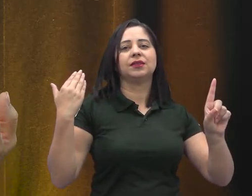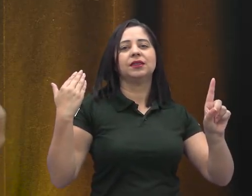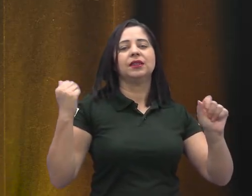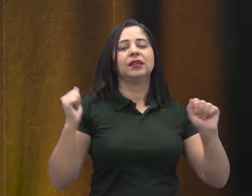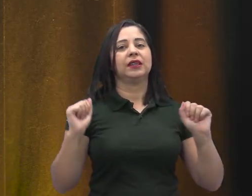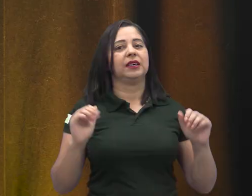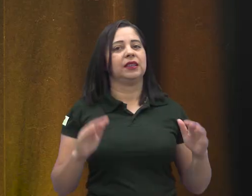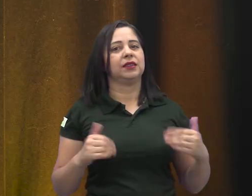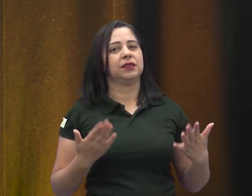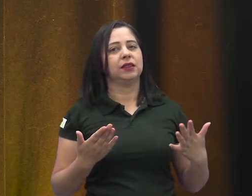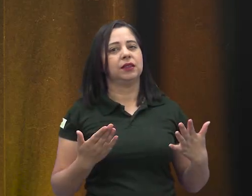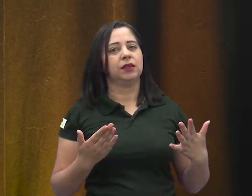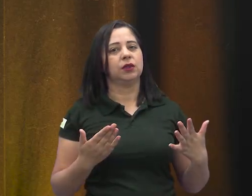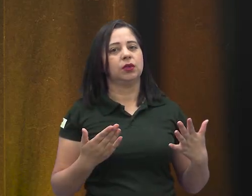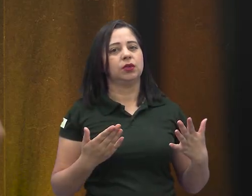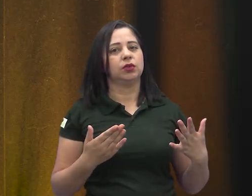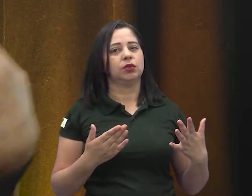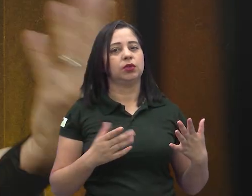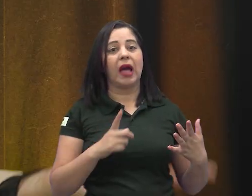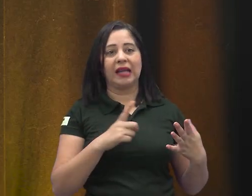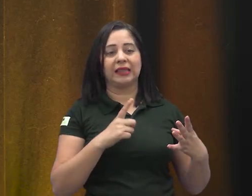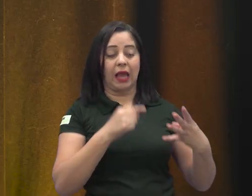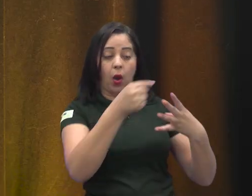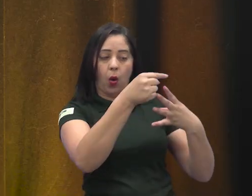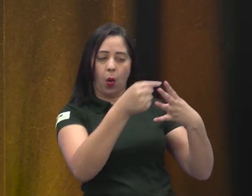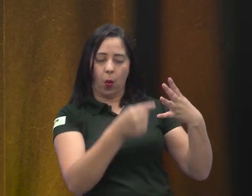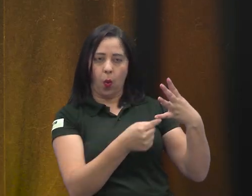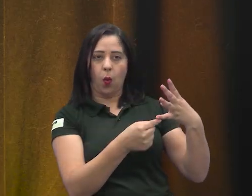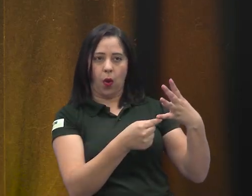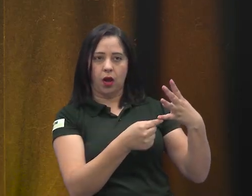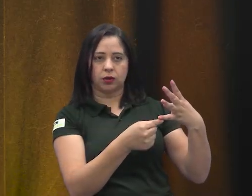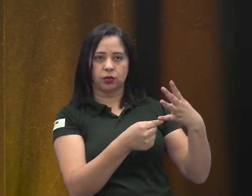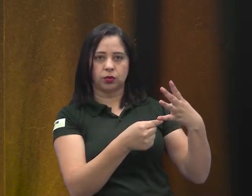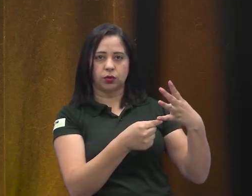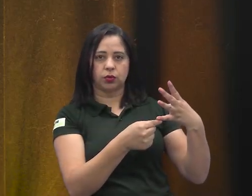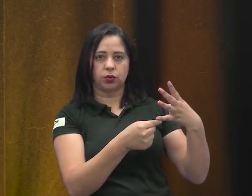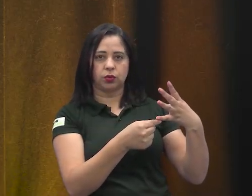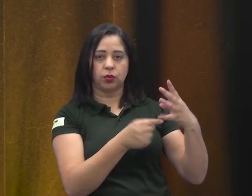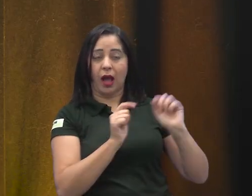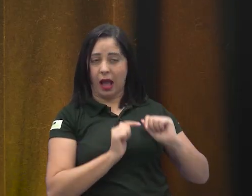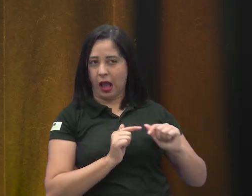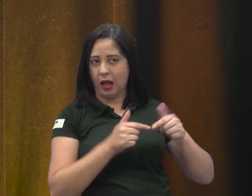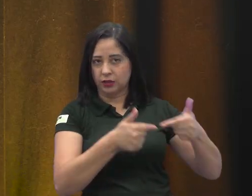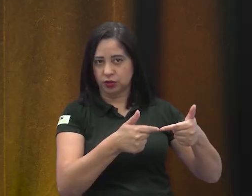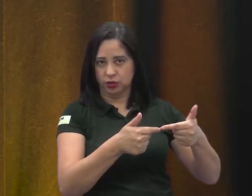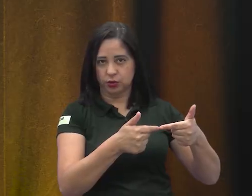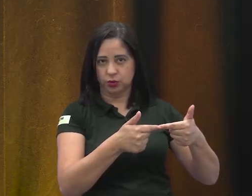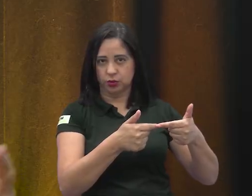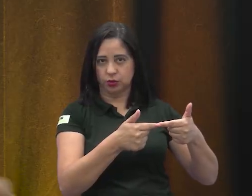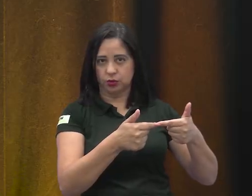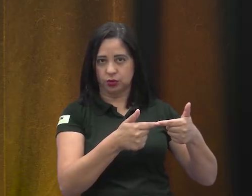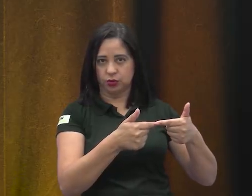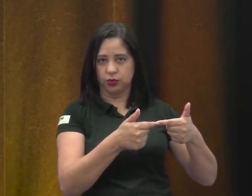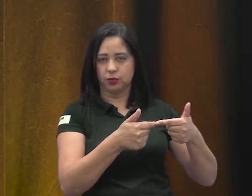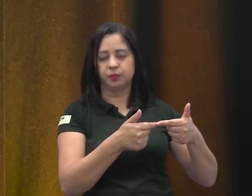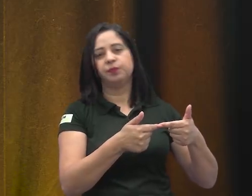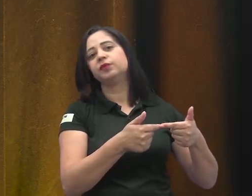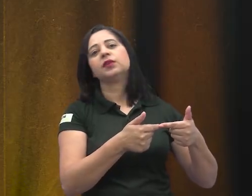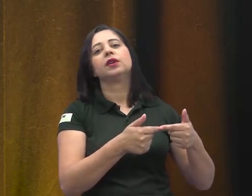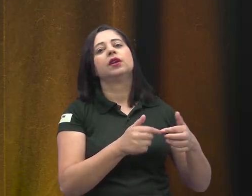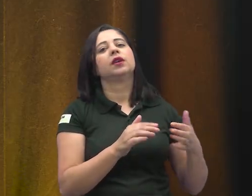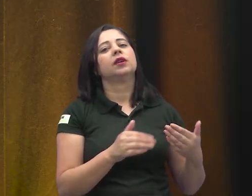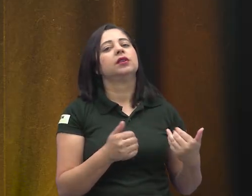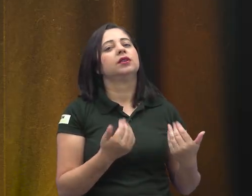Nós fazemos, acho que 4 peças que ela fazia, né? Quando ela era, ou quando ela